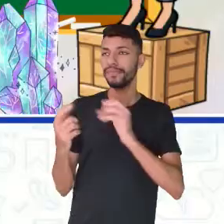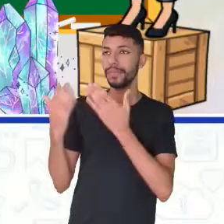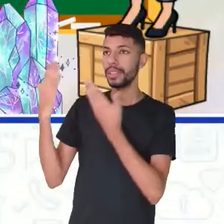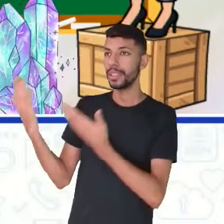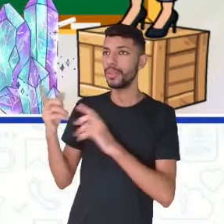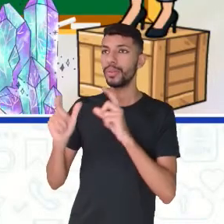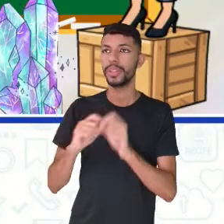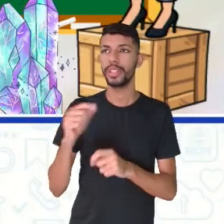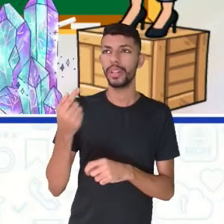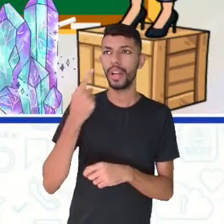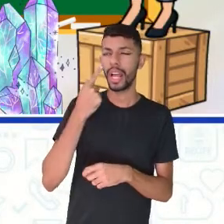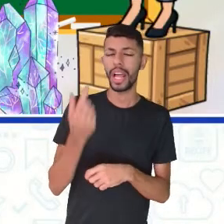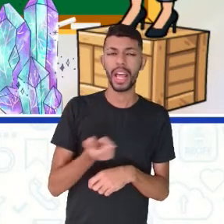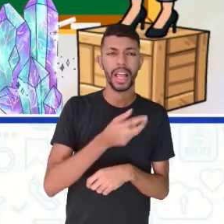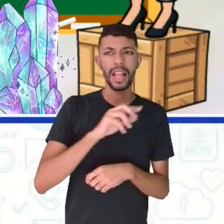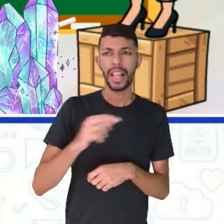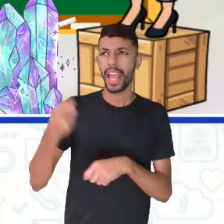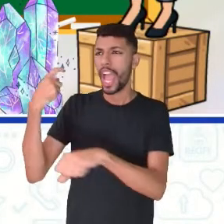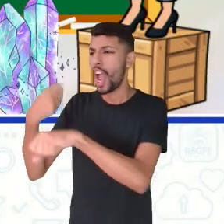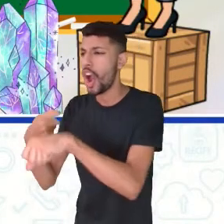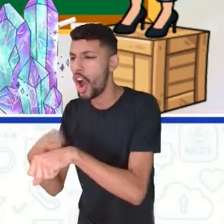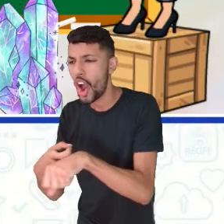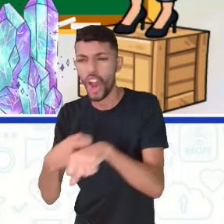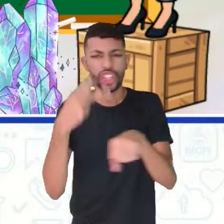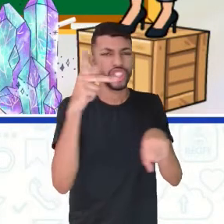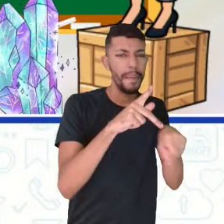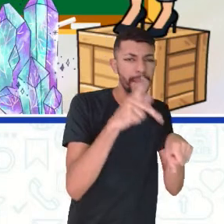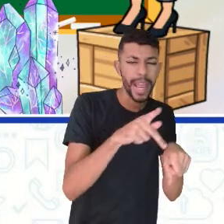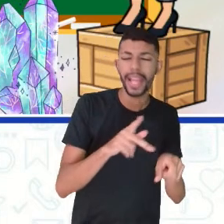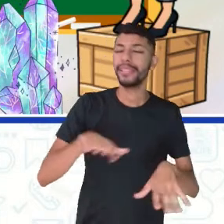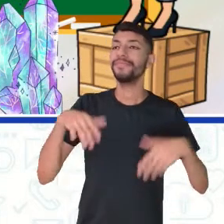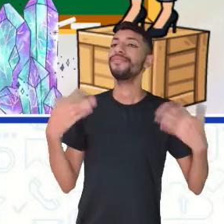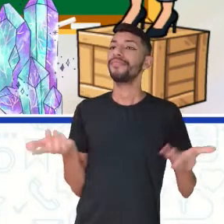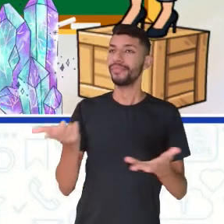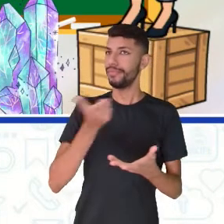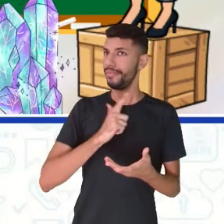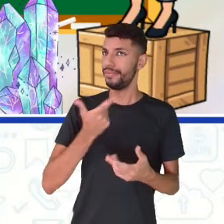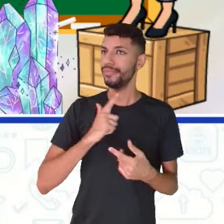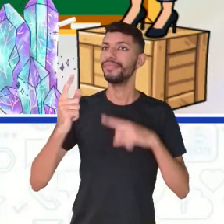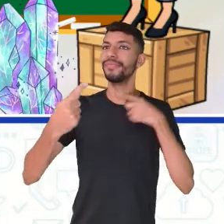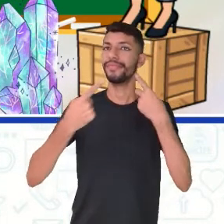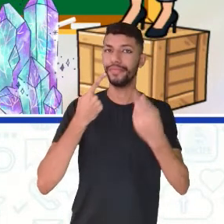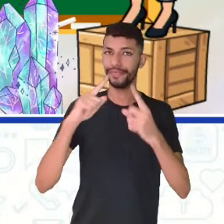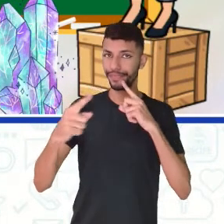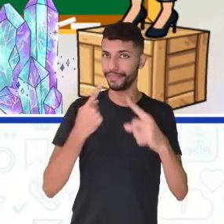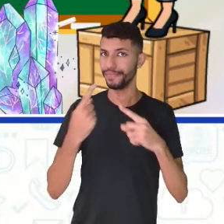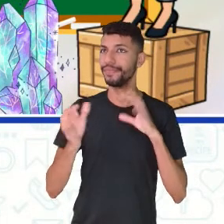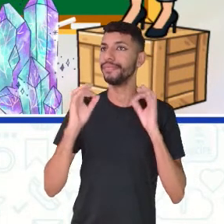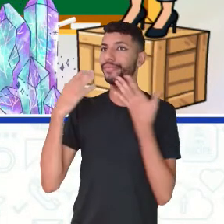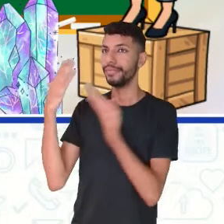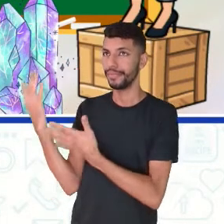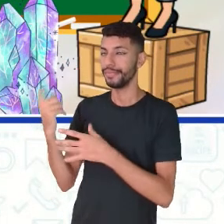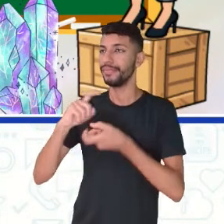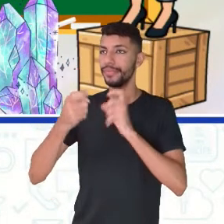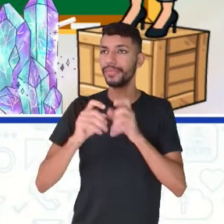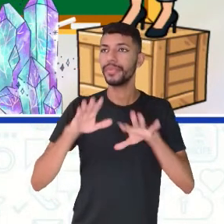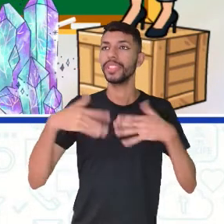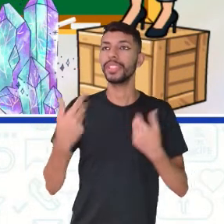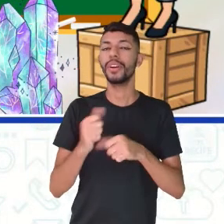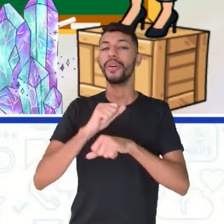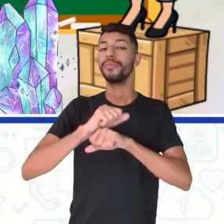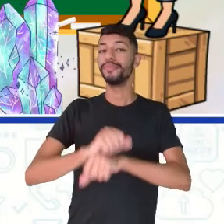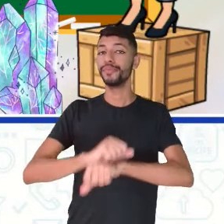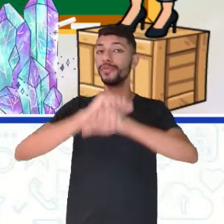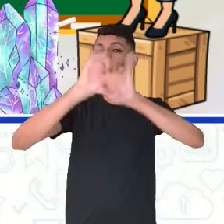é rocha, aí o outro diz, não, é pedra. Então, existe essa discussão. Por isso que eu trouxe aqui para vocês um